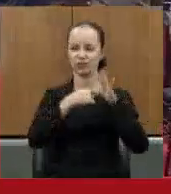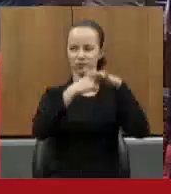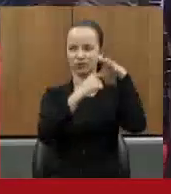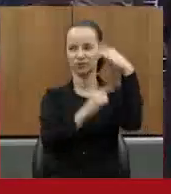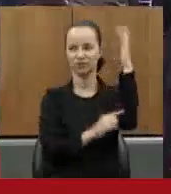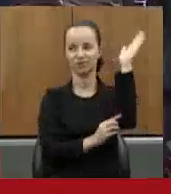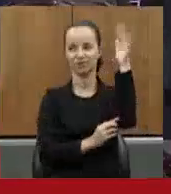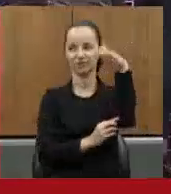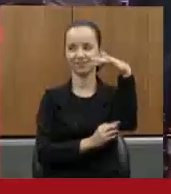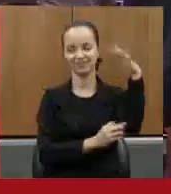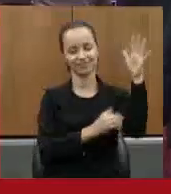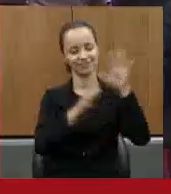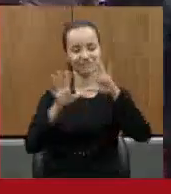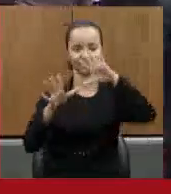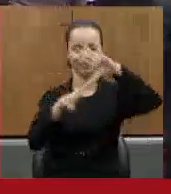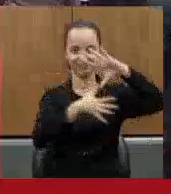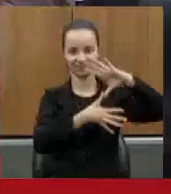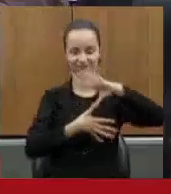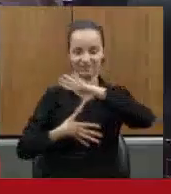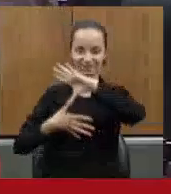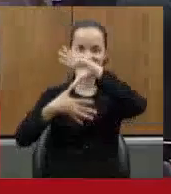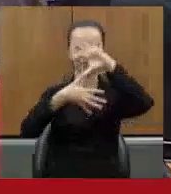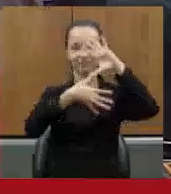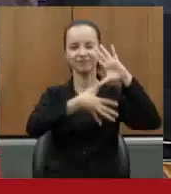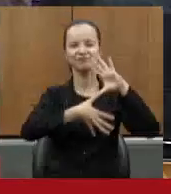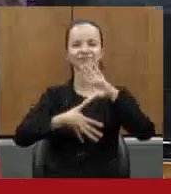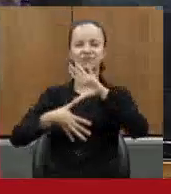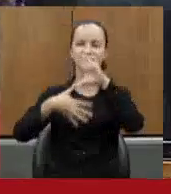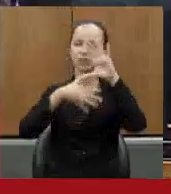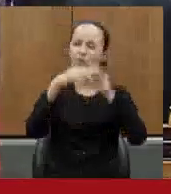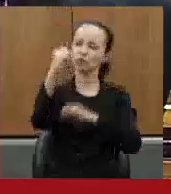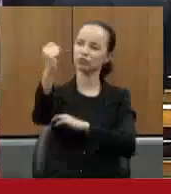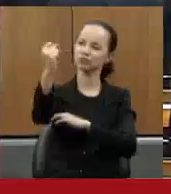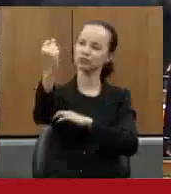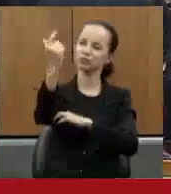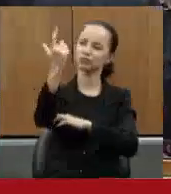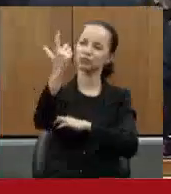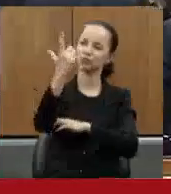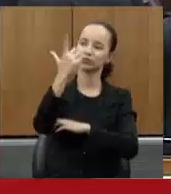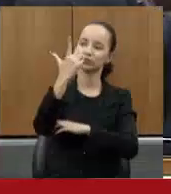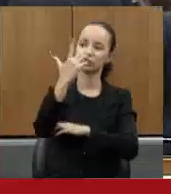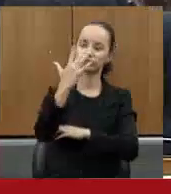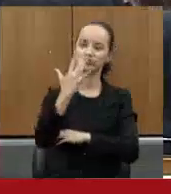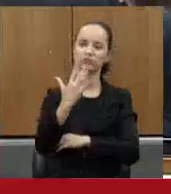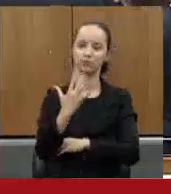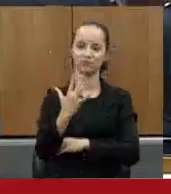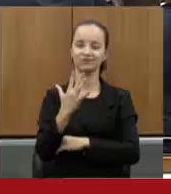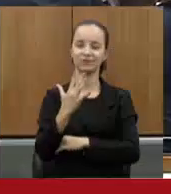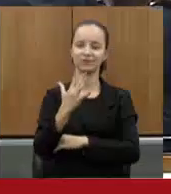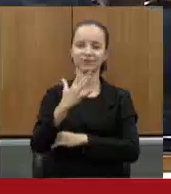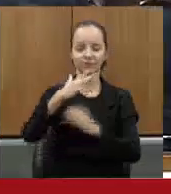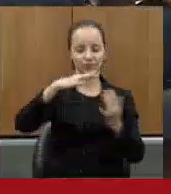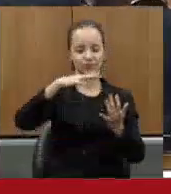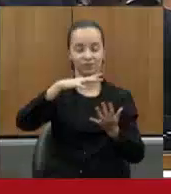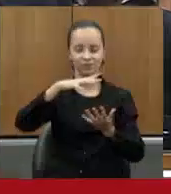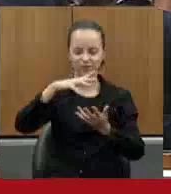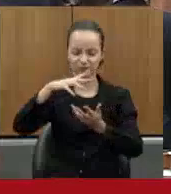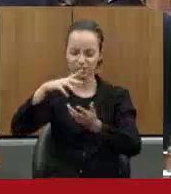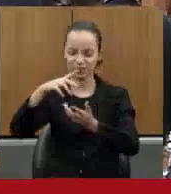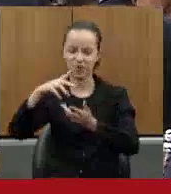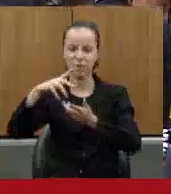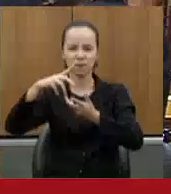Brasil, florão da América, iluminado ao sol do novo mundo. Do que a